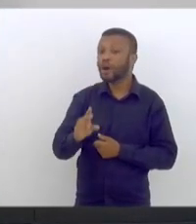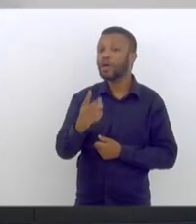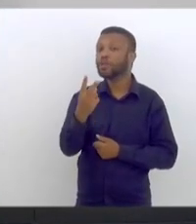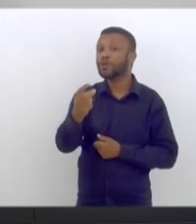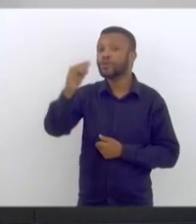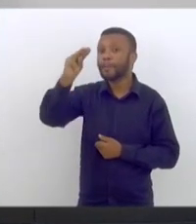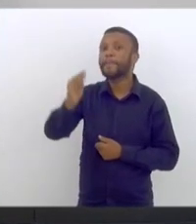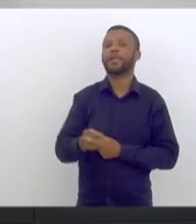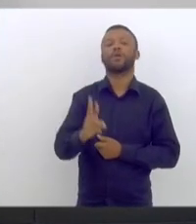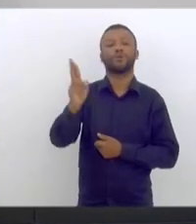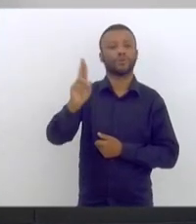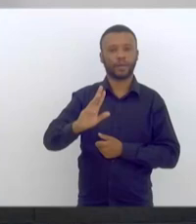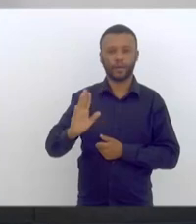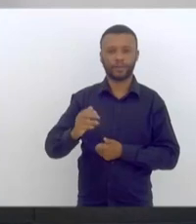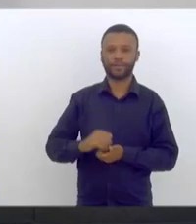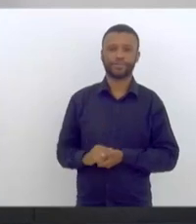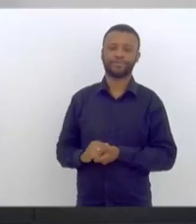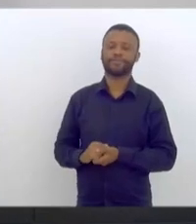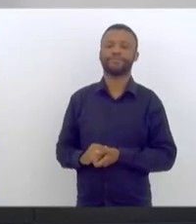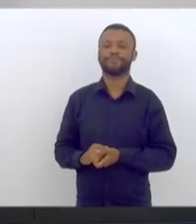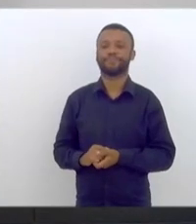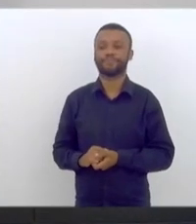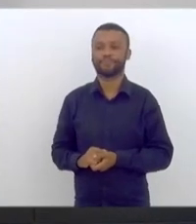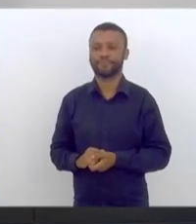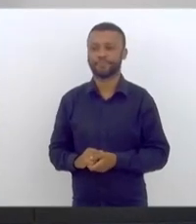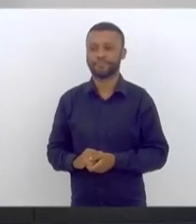de reais e